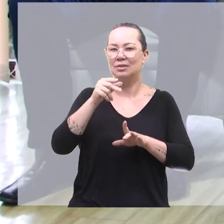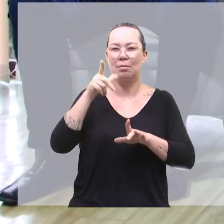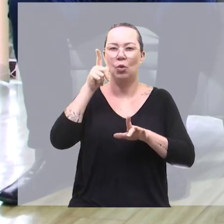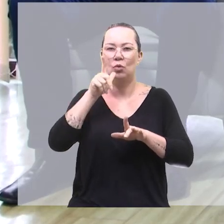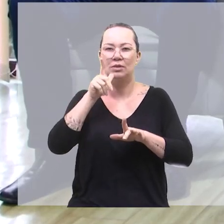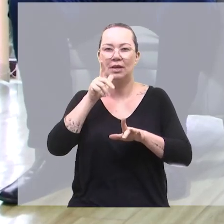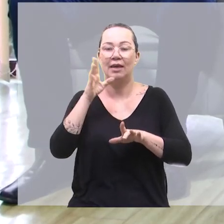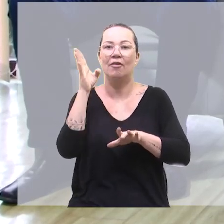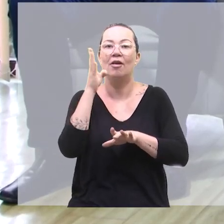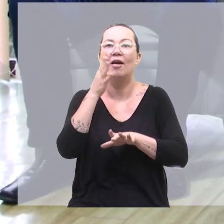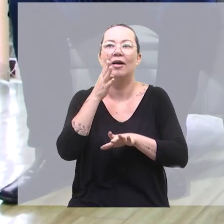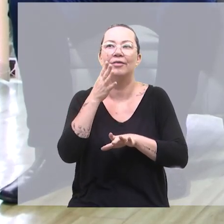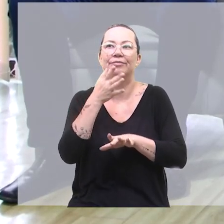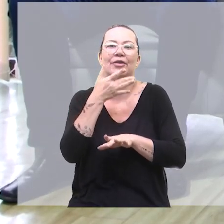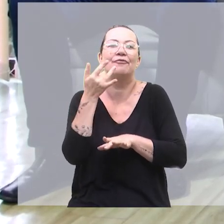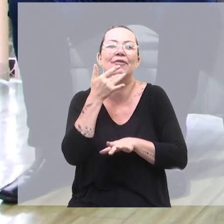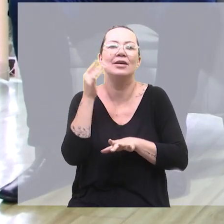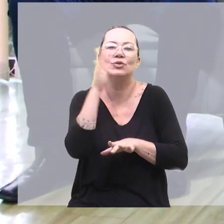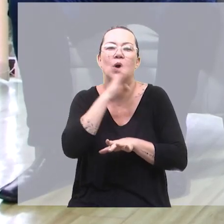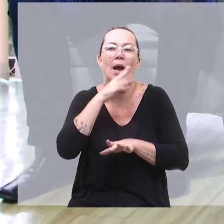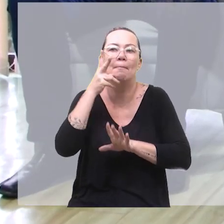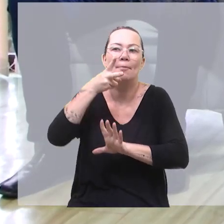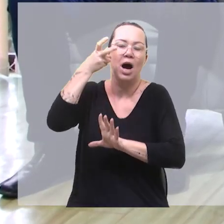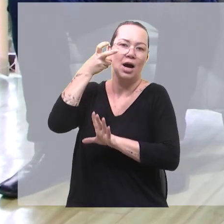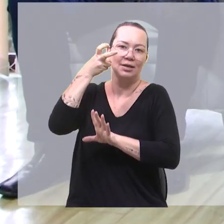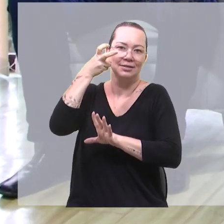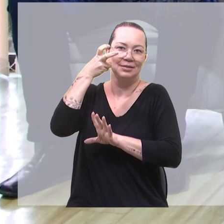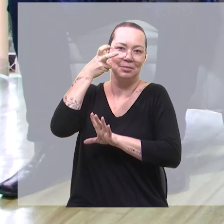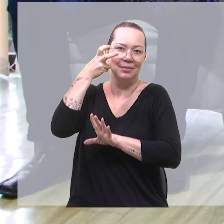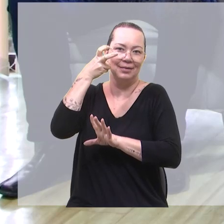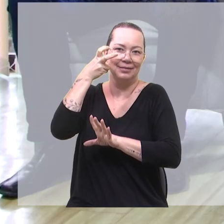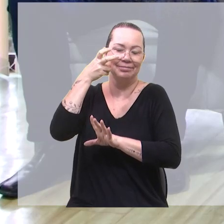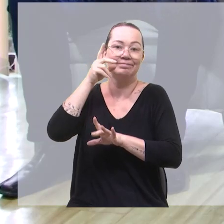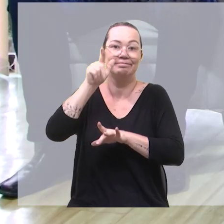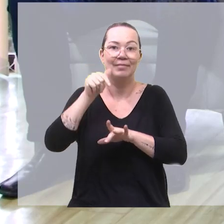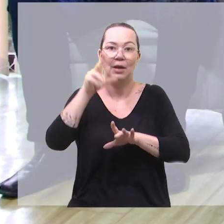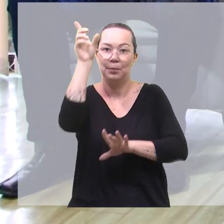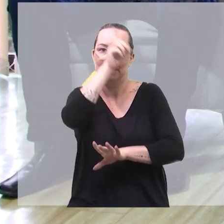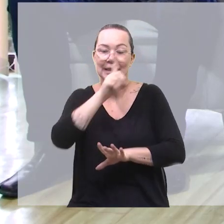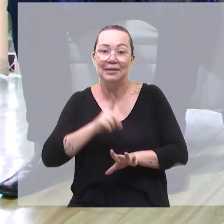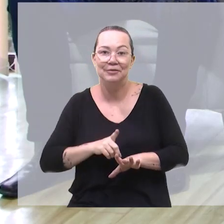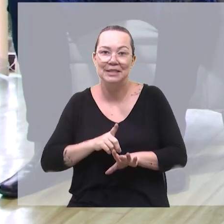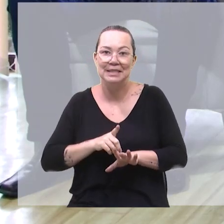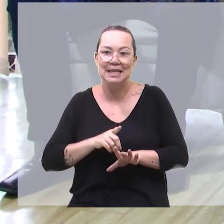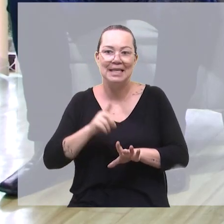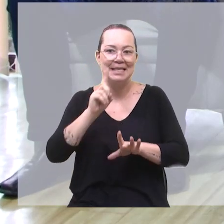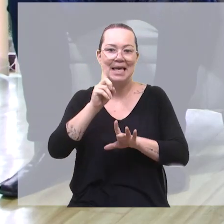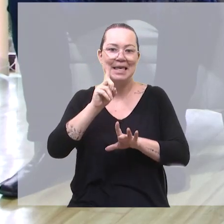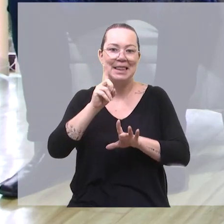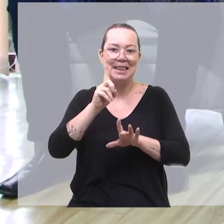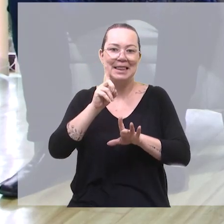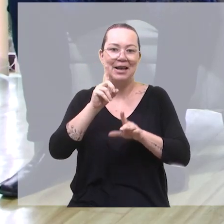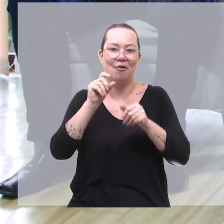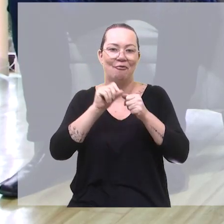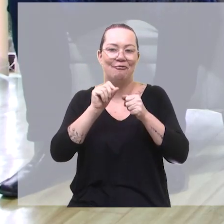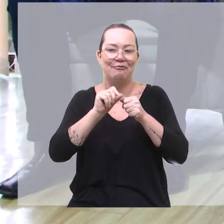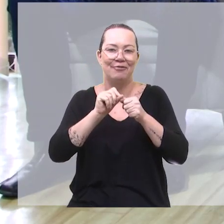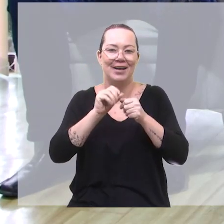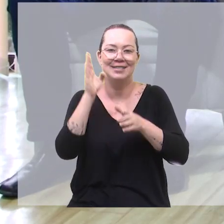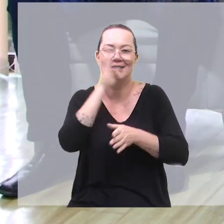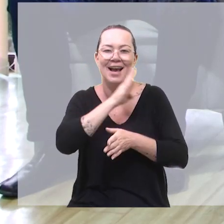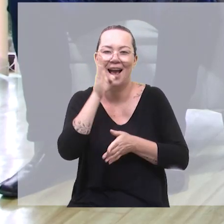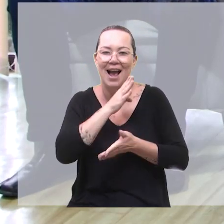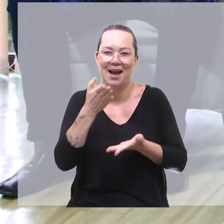gente constata na primeira conversa. São deficiências invisíveis, como